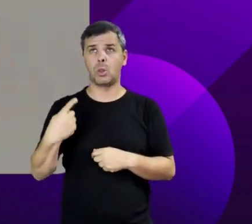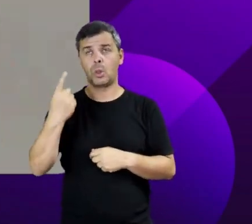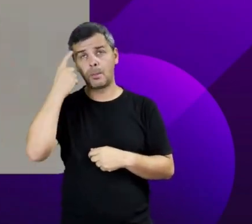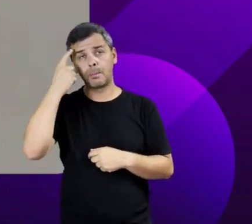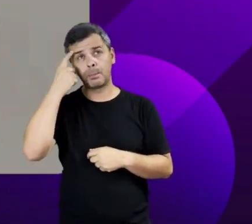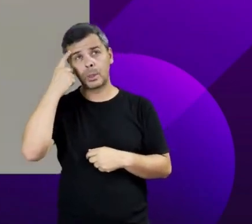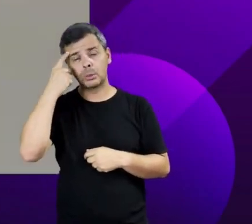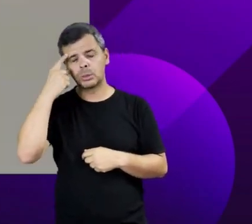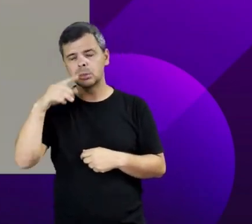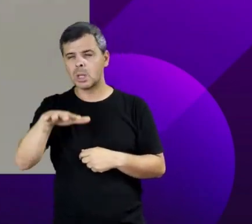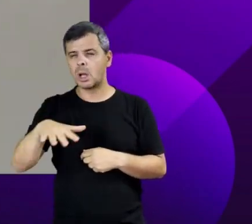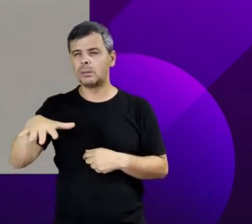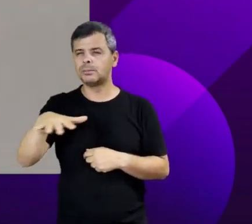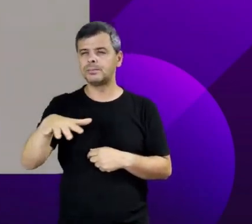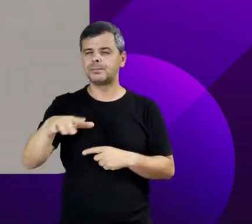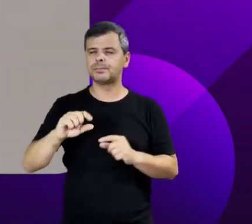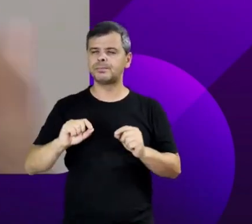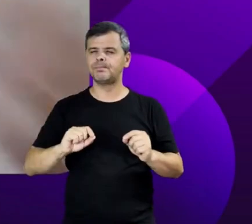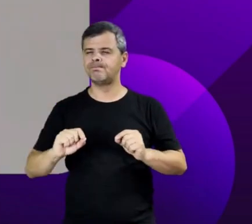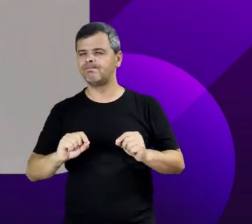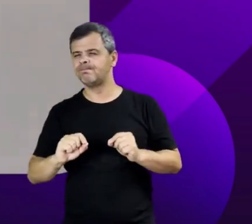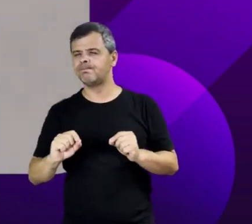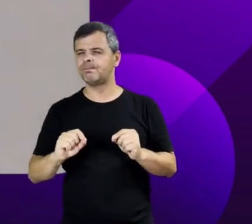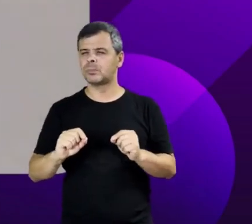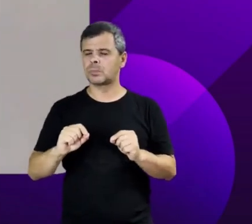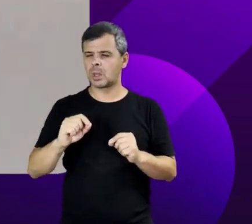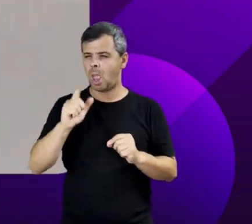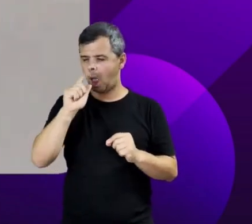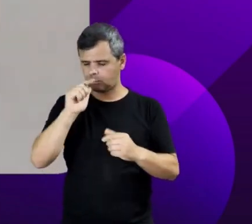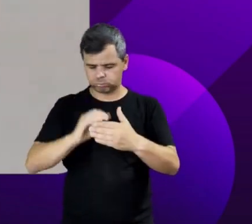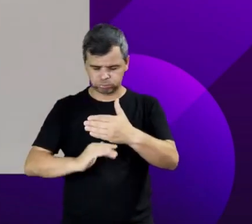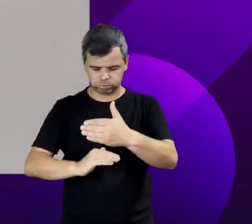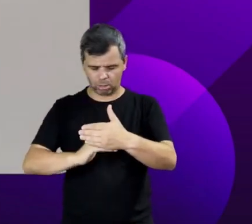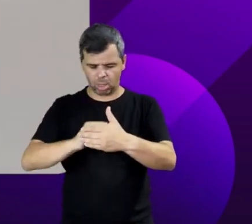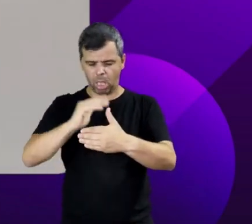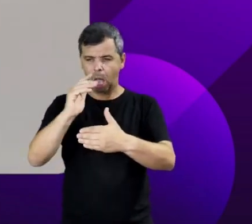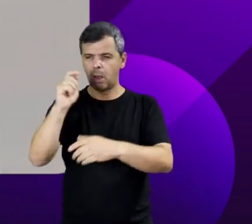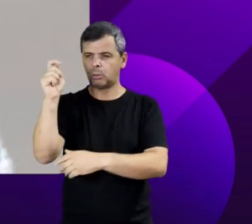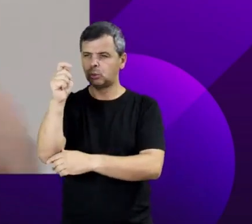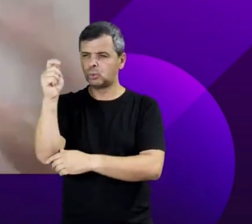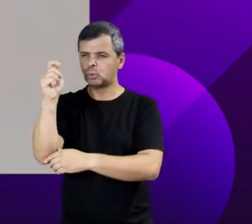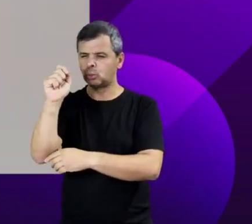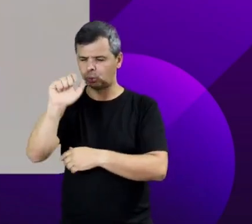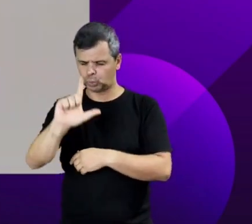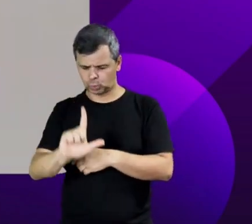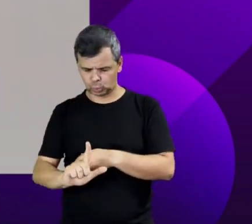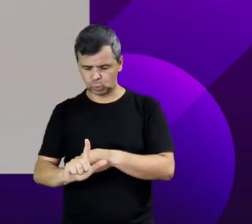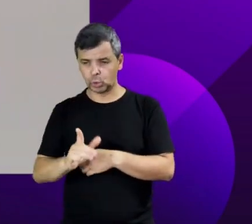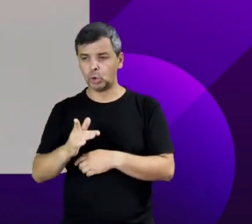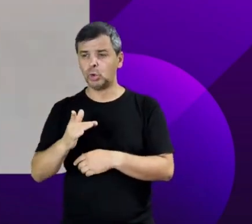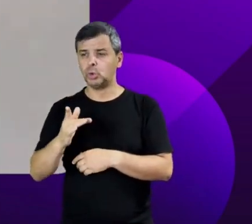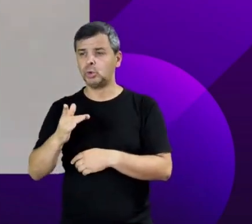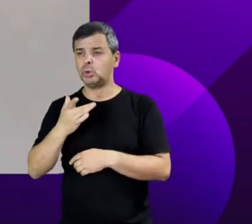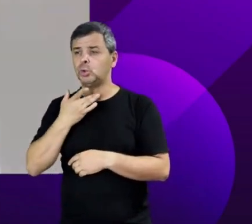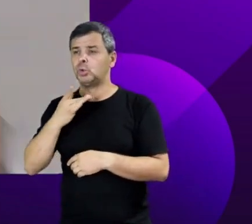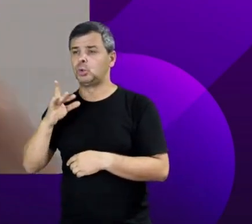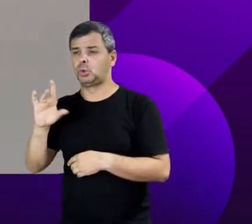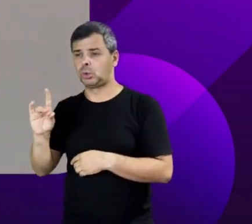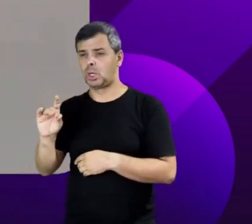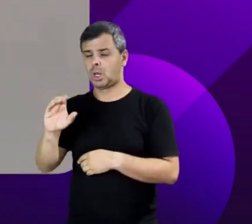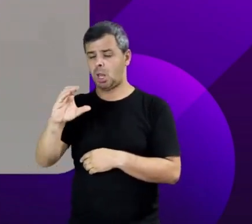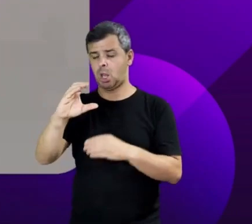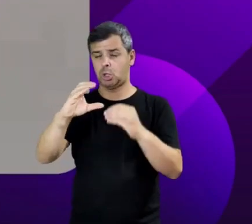esse cenário, né, de cheias no sul, de enchentes no sul, de secas no centro-oeste,